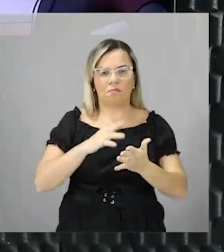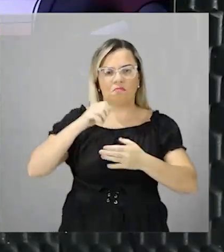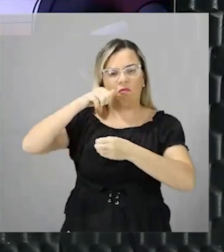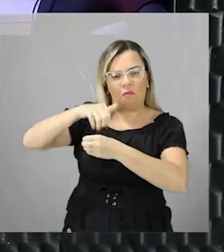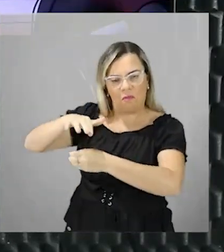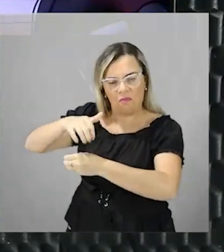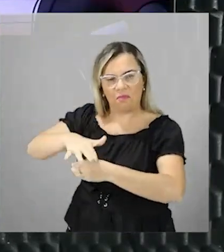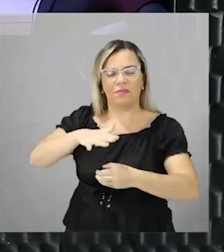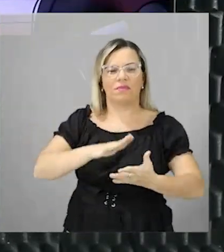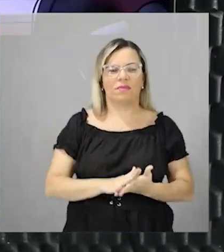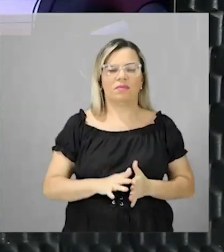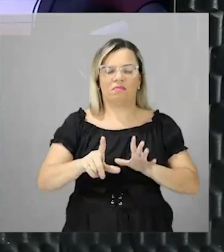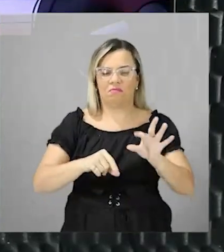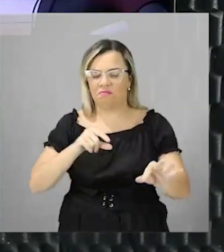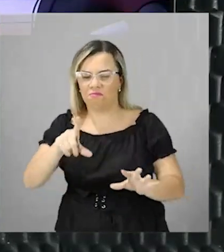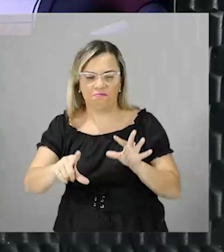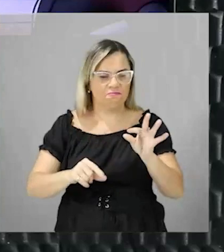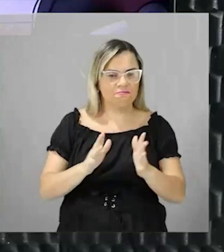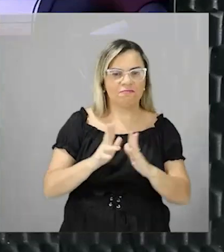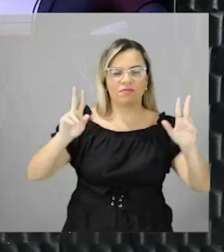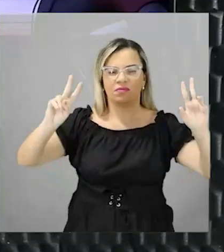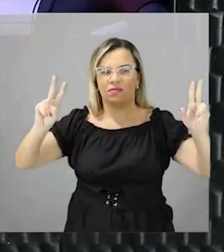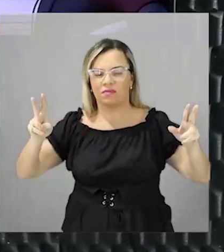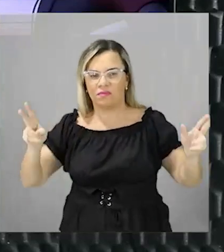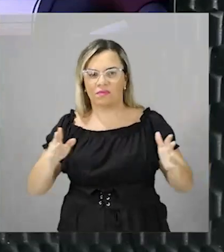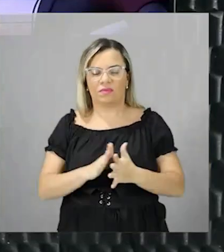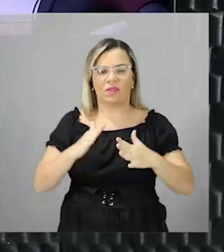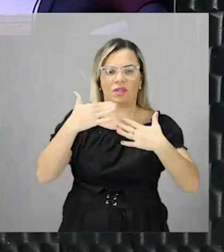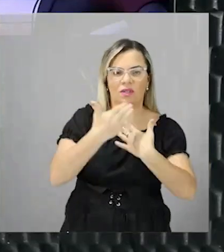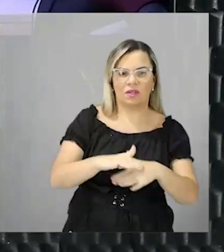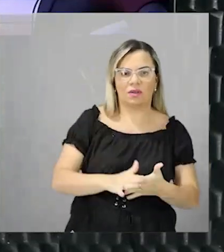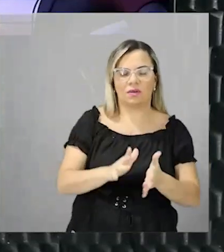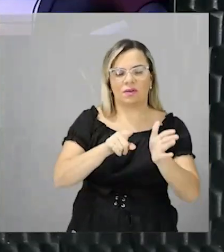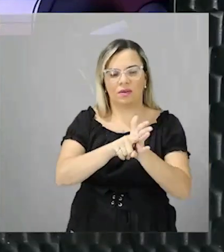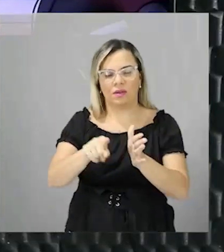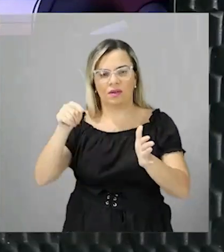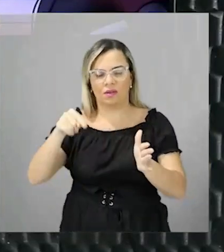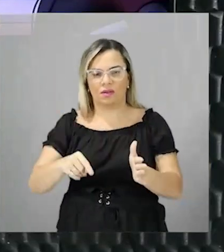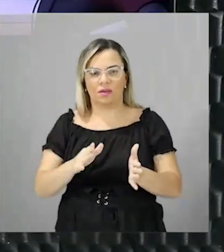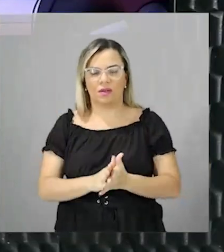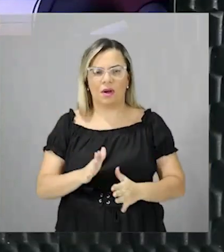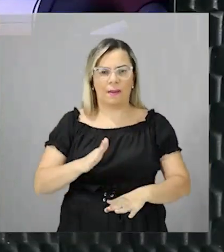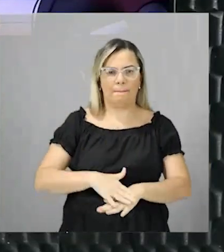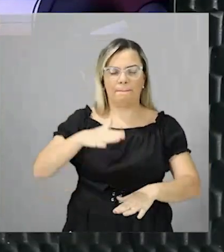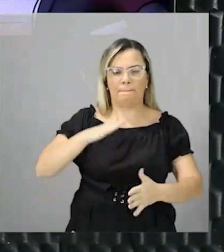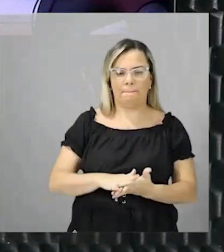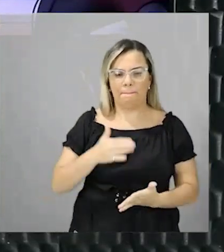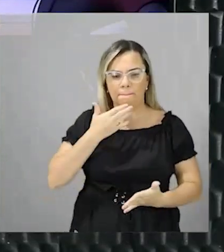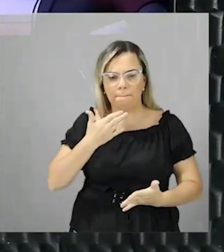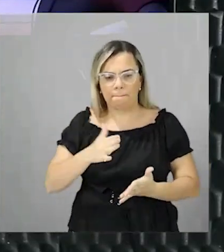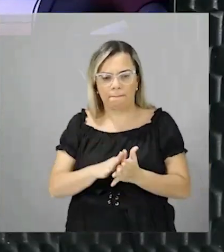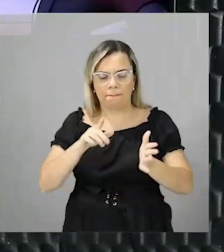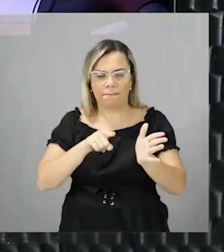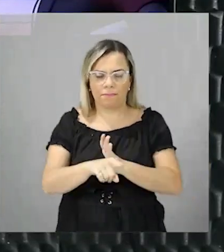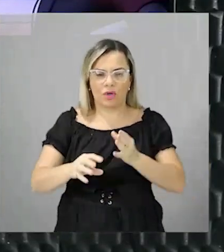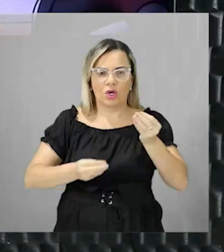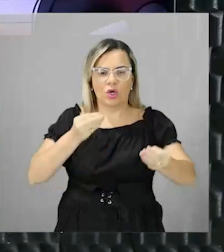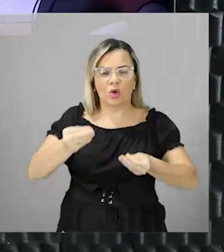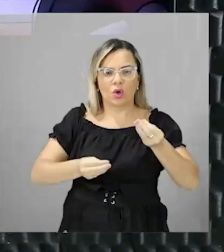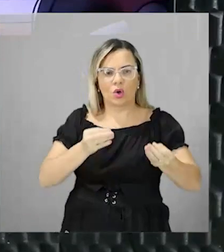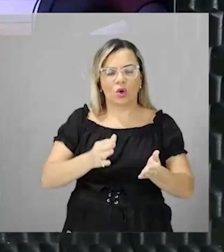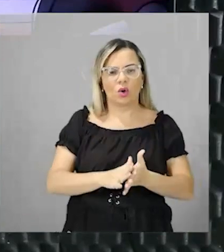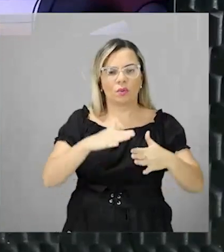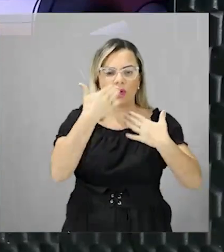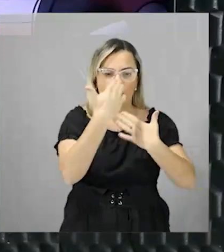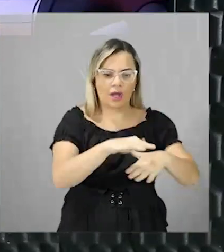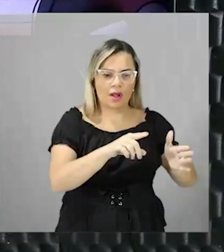dica. A gente selecionou as principais temáticas aí que são abordadas, tá certo? Que mais são cobradas e como elas são abordadas.